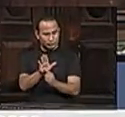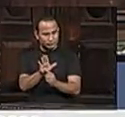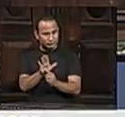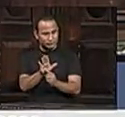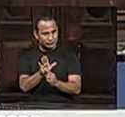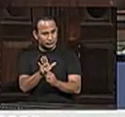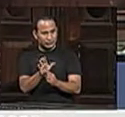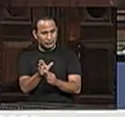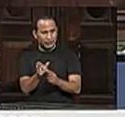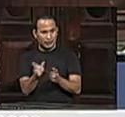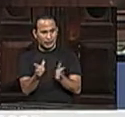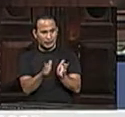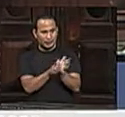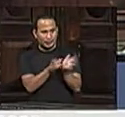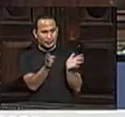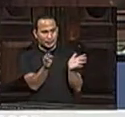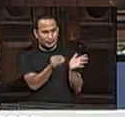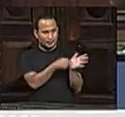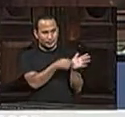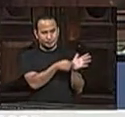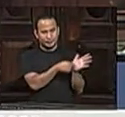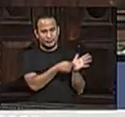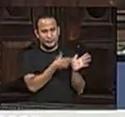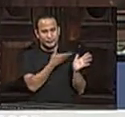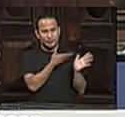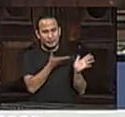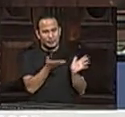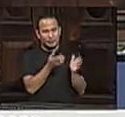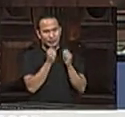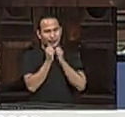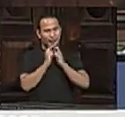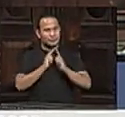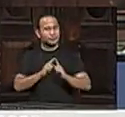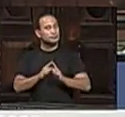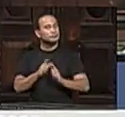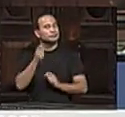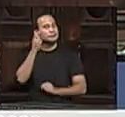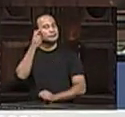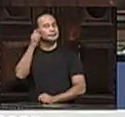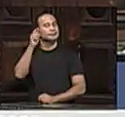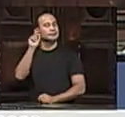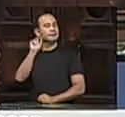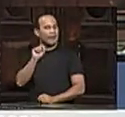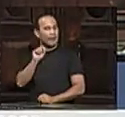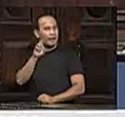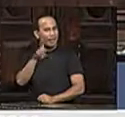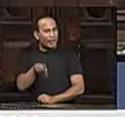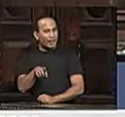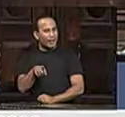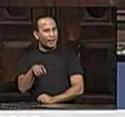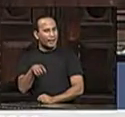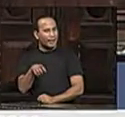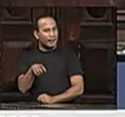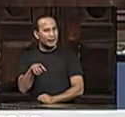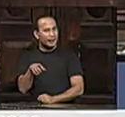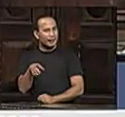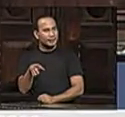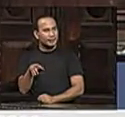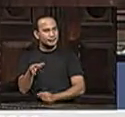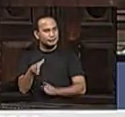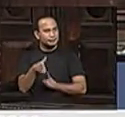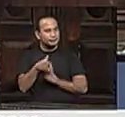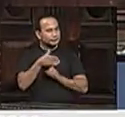à Casa, que a sua intenção é aplicar restritamente em